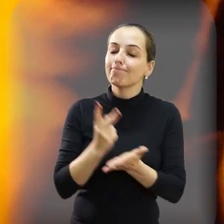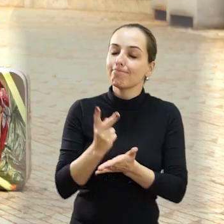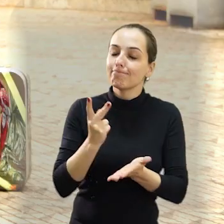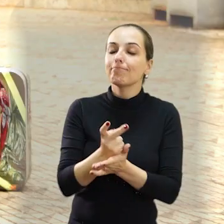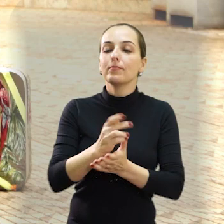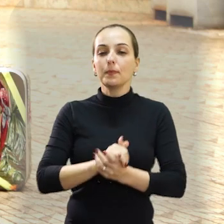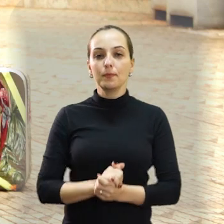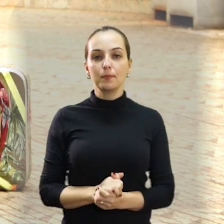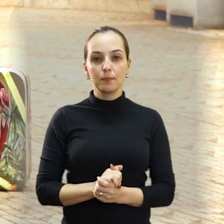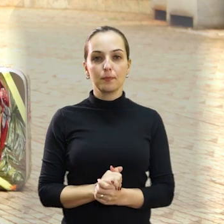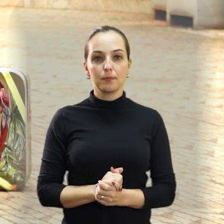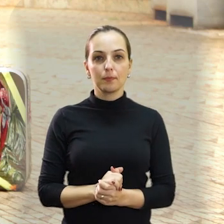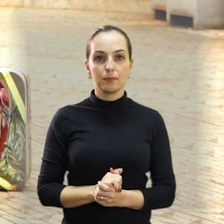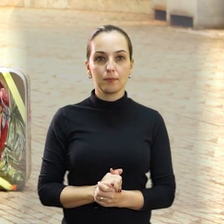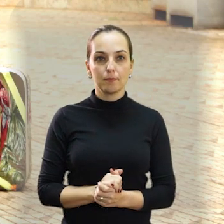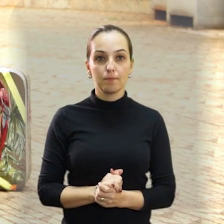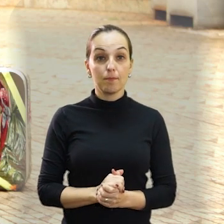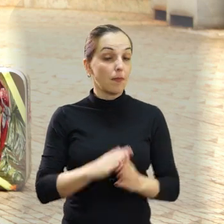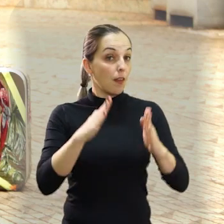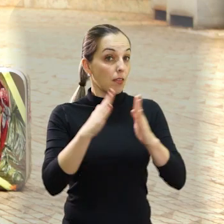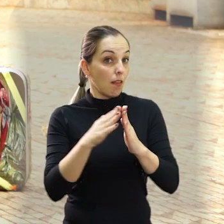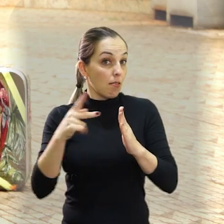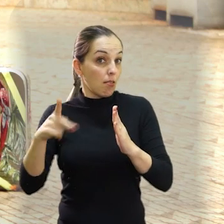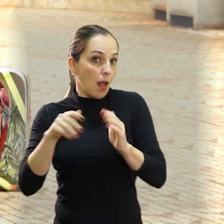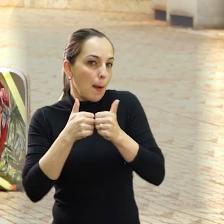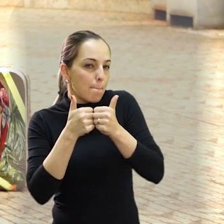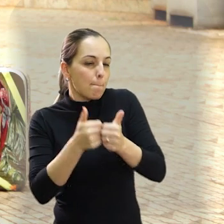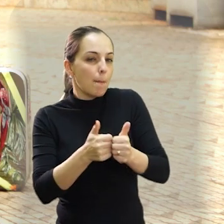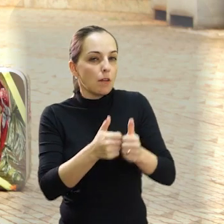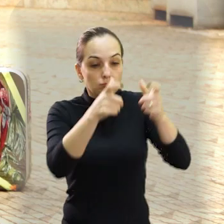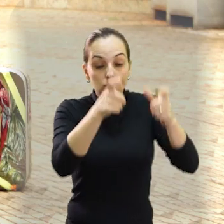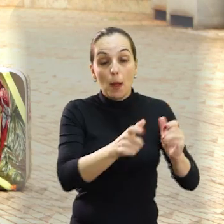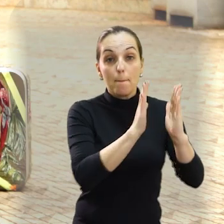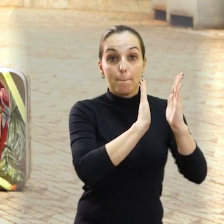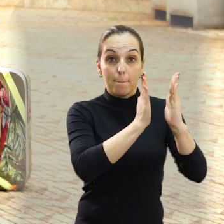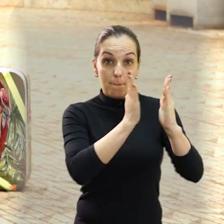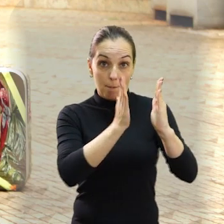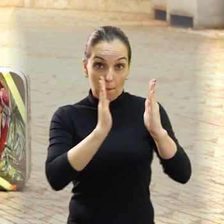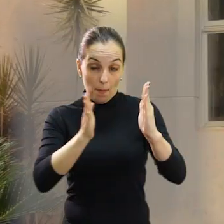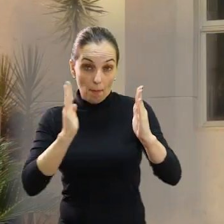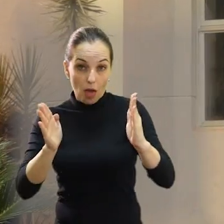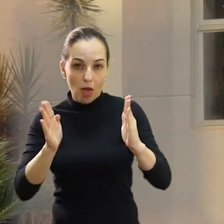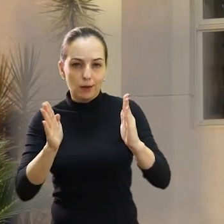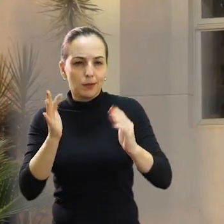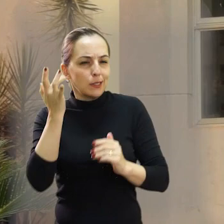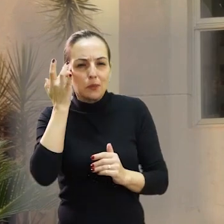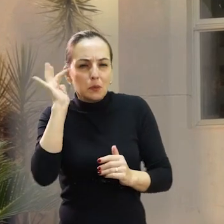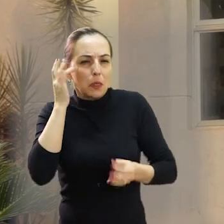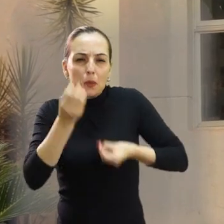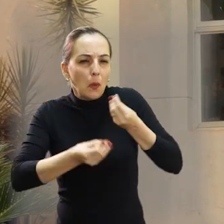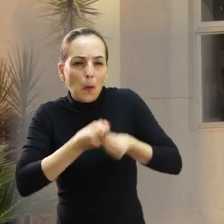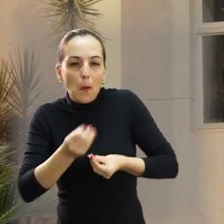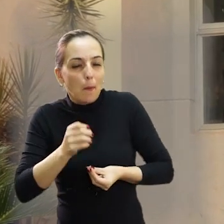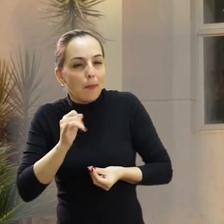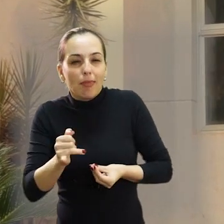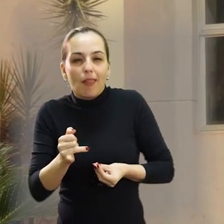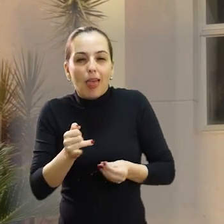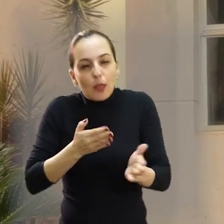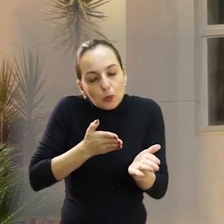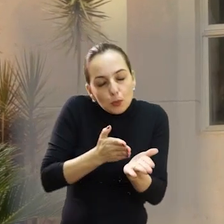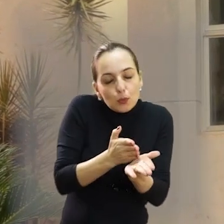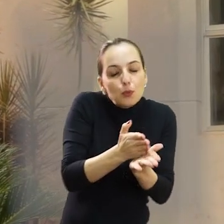teatro, e viviam brigando. Esta garotinha morava bem perto de uma